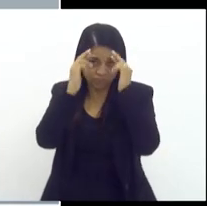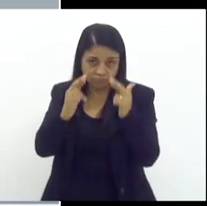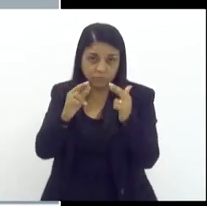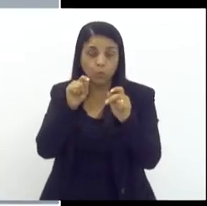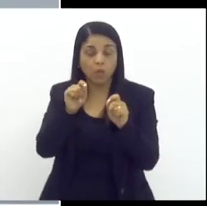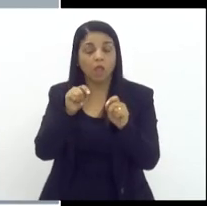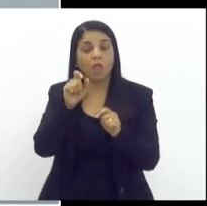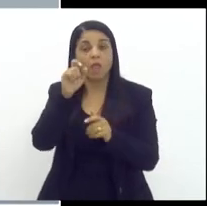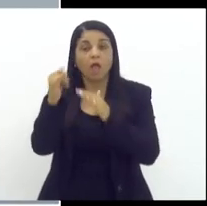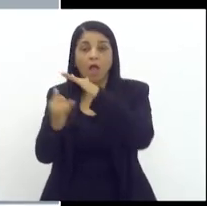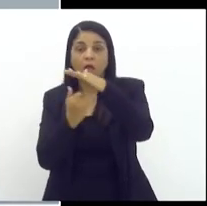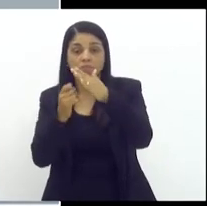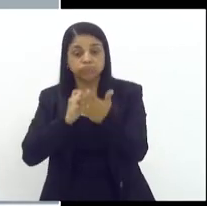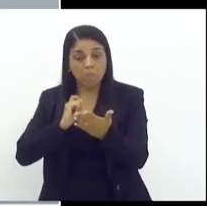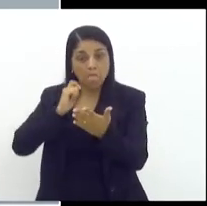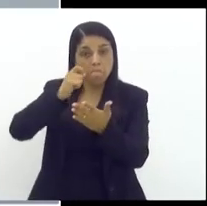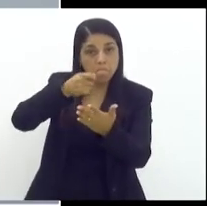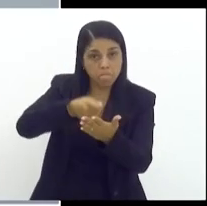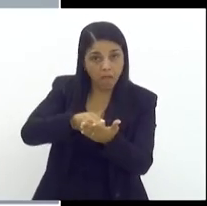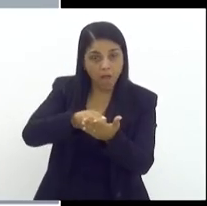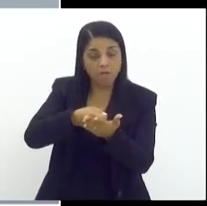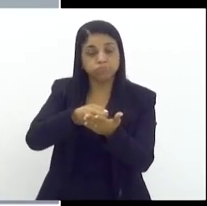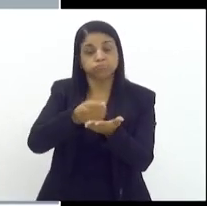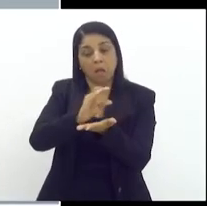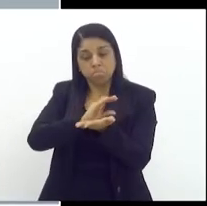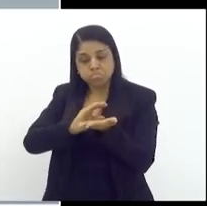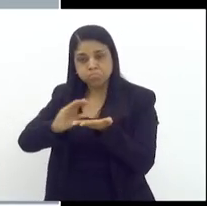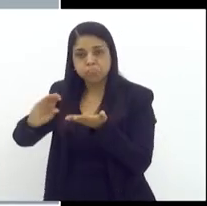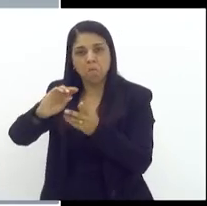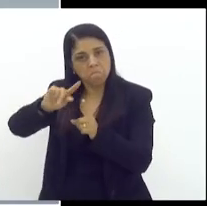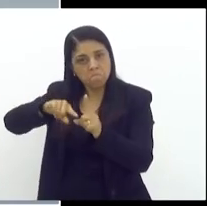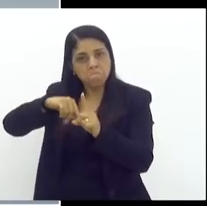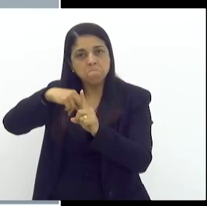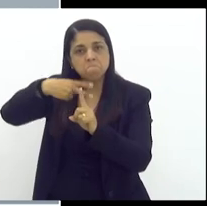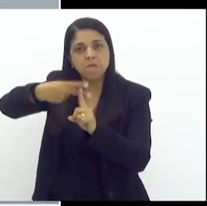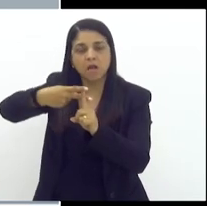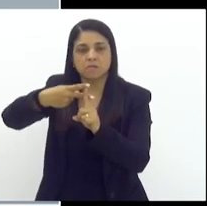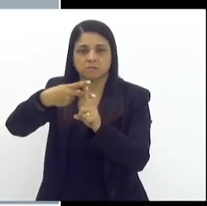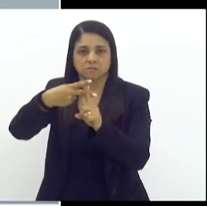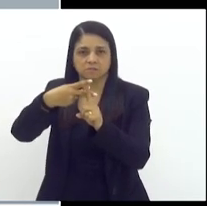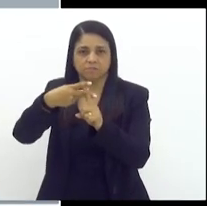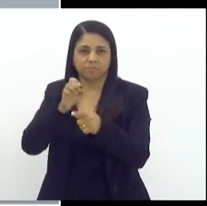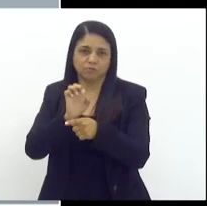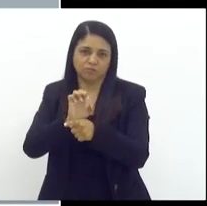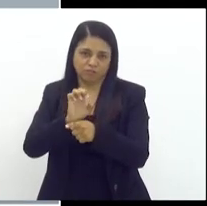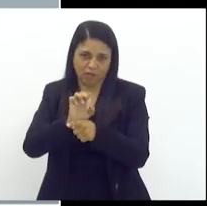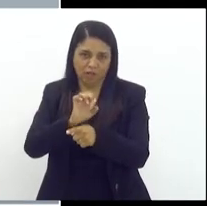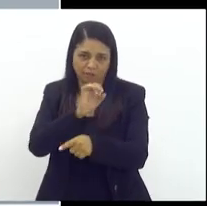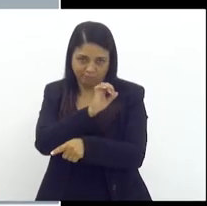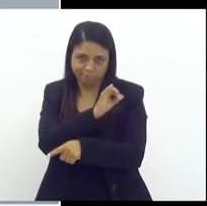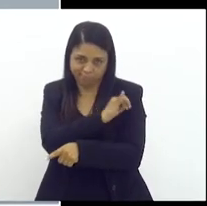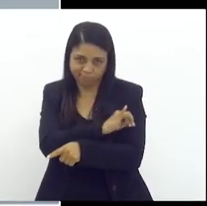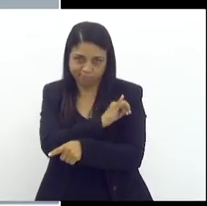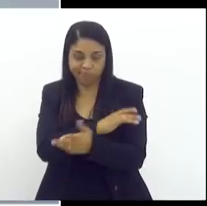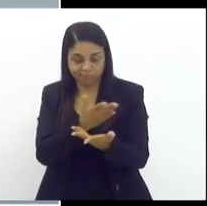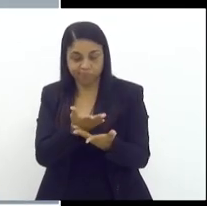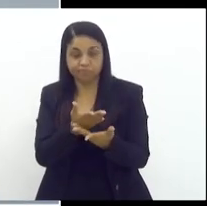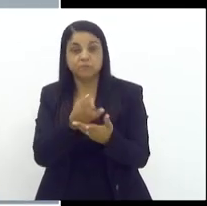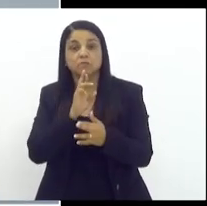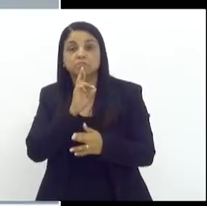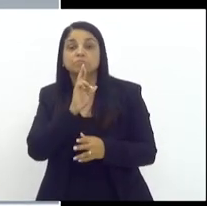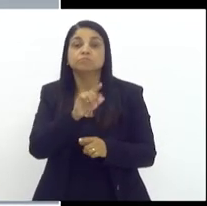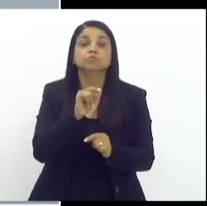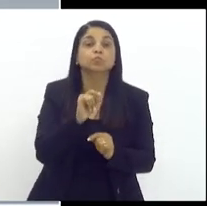deve contribuir mais para o financiamento do estado do que aqueles com menos capacidade resultando